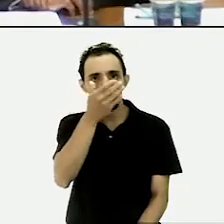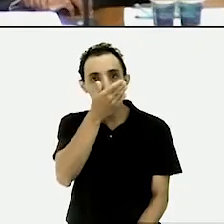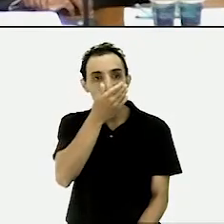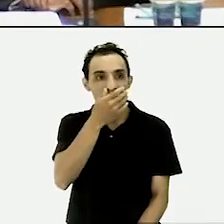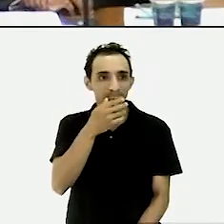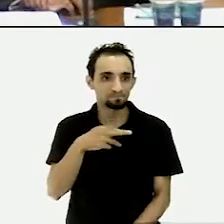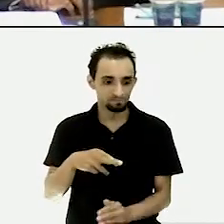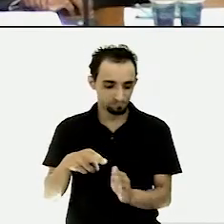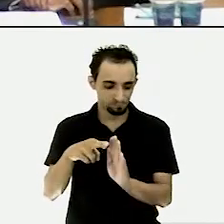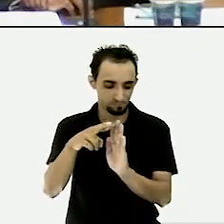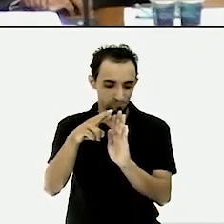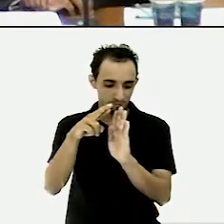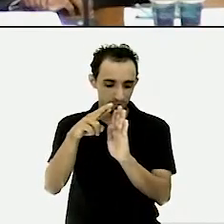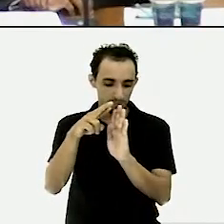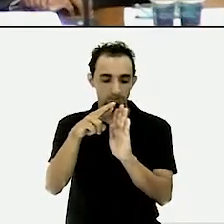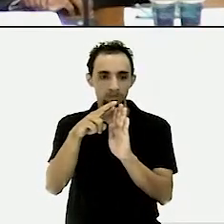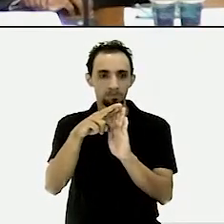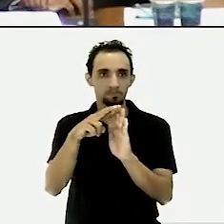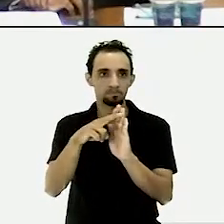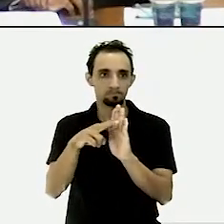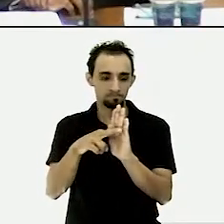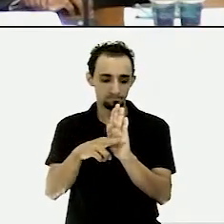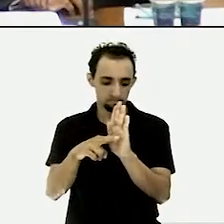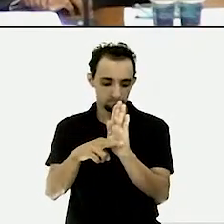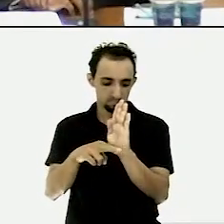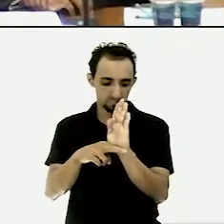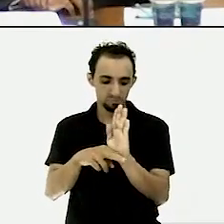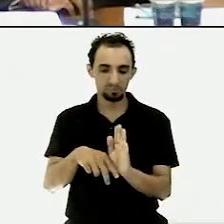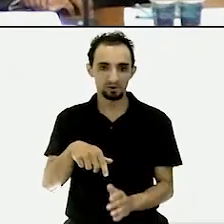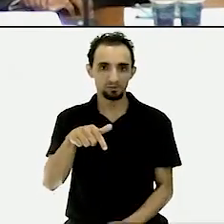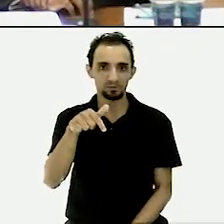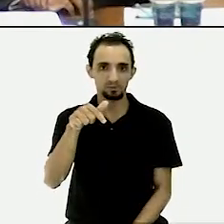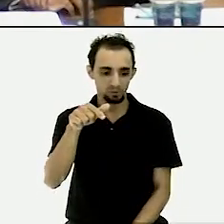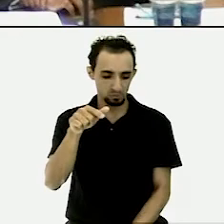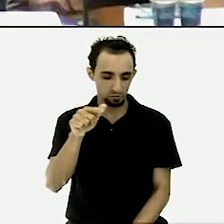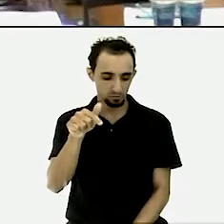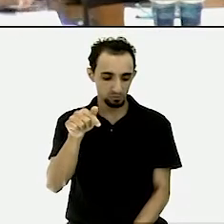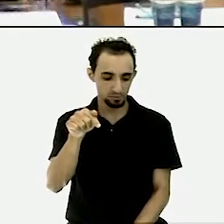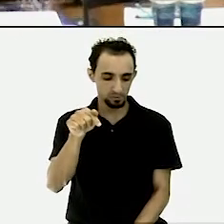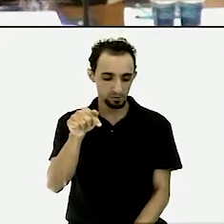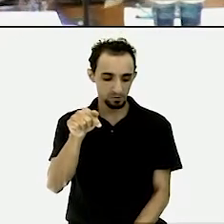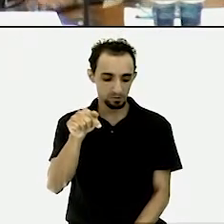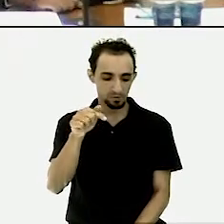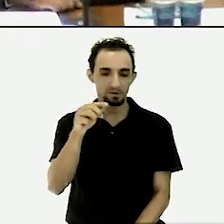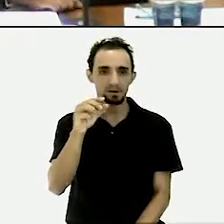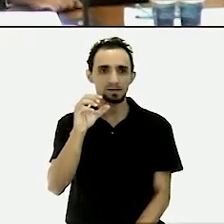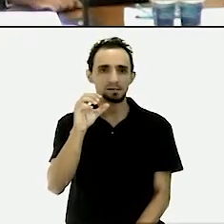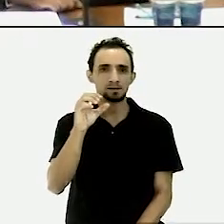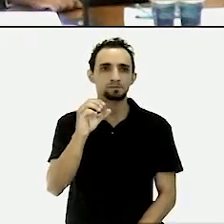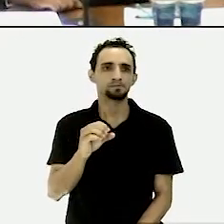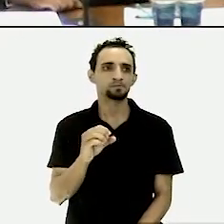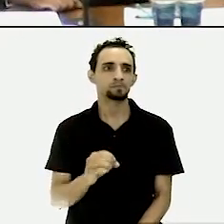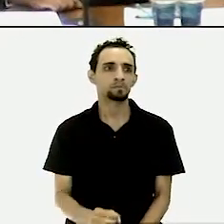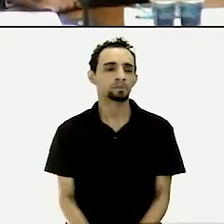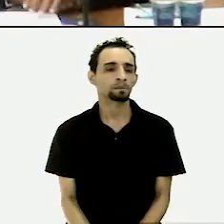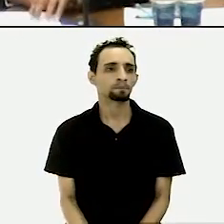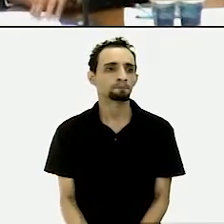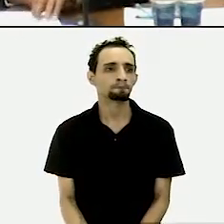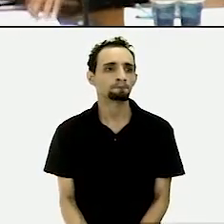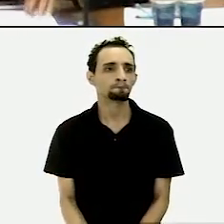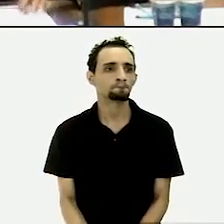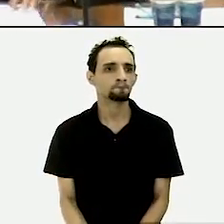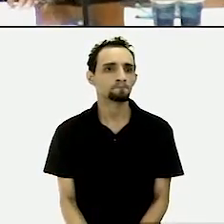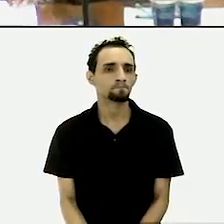da vereadora Rosa Maria Pereira, Padial Pereira Ribas. Moção de repúdio. A vereadora da Câmara Municipal de